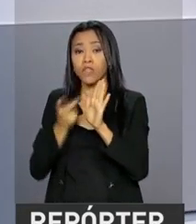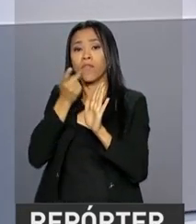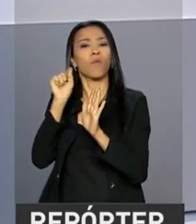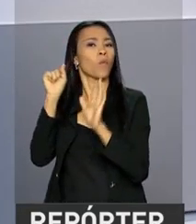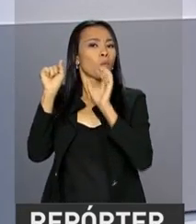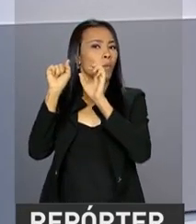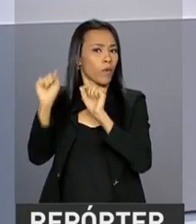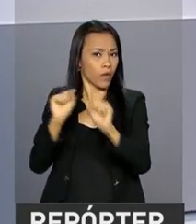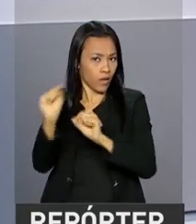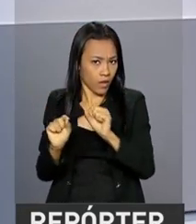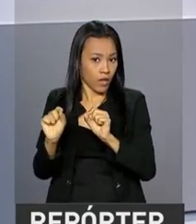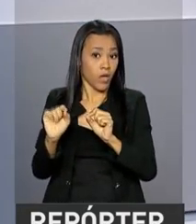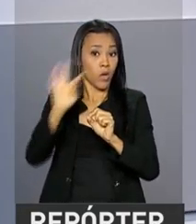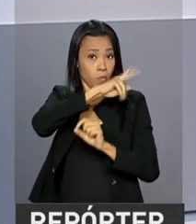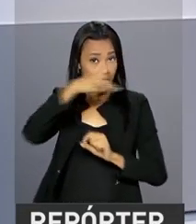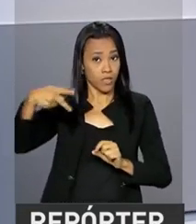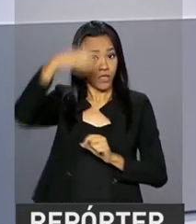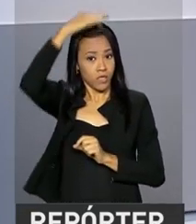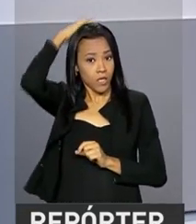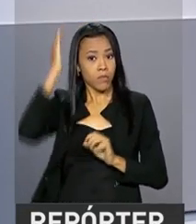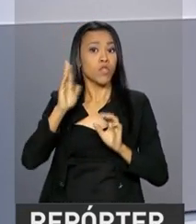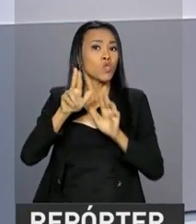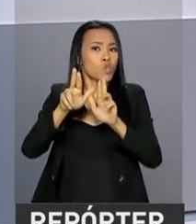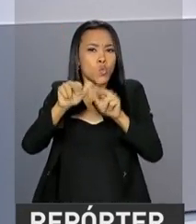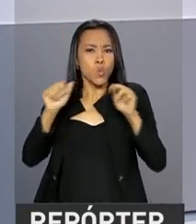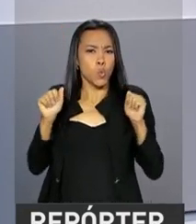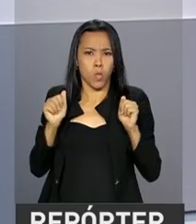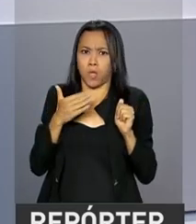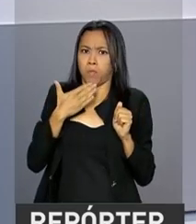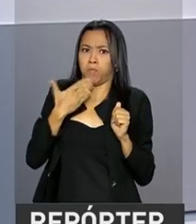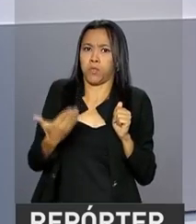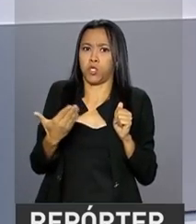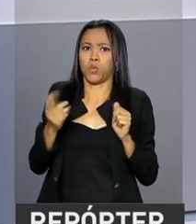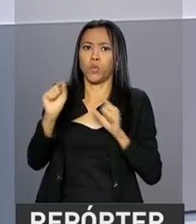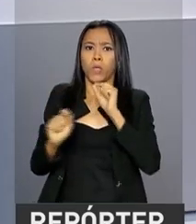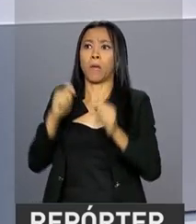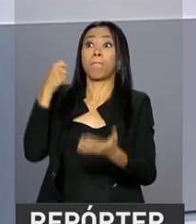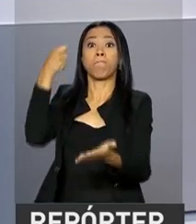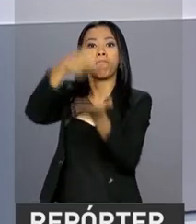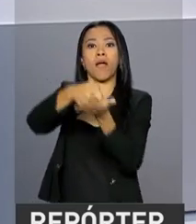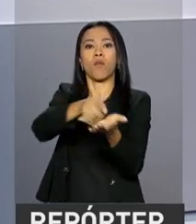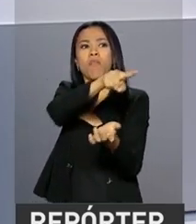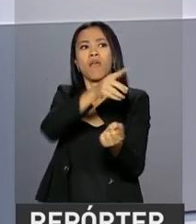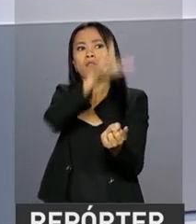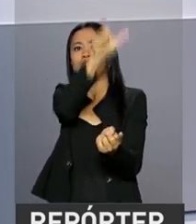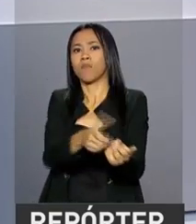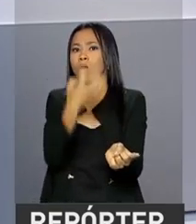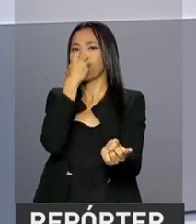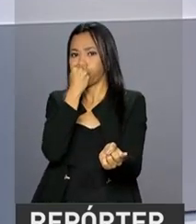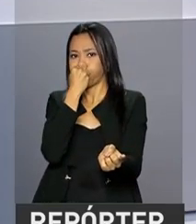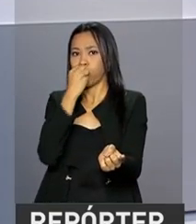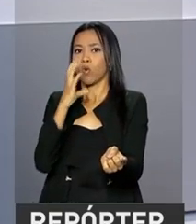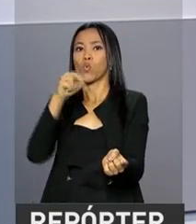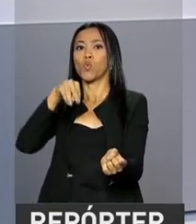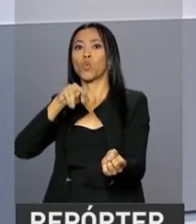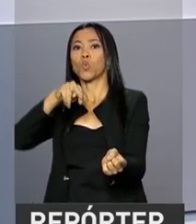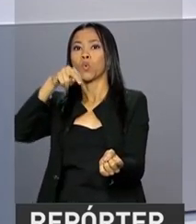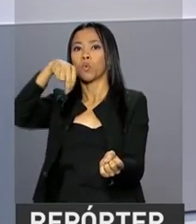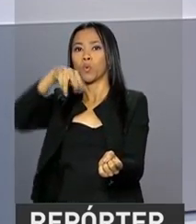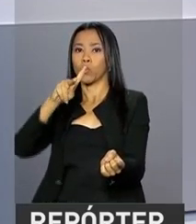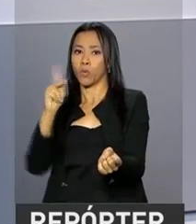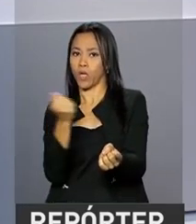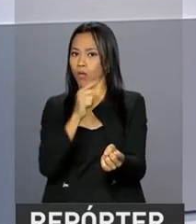seguinte: o presidente Michel Temer jamais solicitou pagamentos para obter o silêncio do ex-deputado Eduardo Cunha. Não